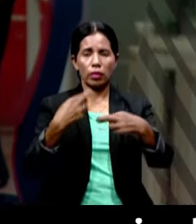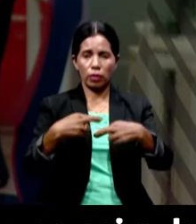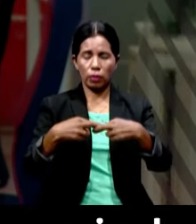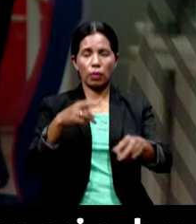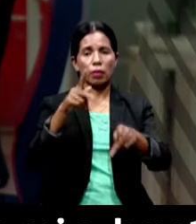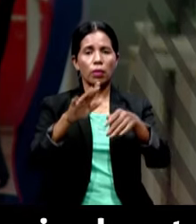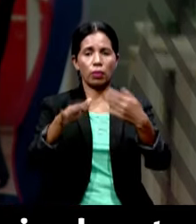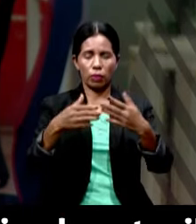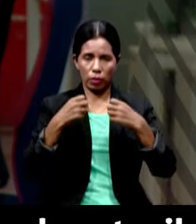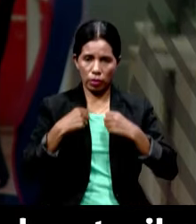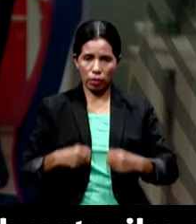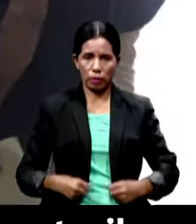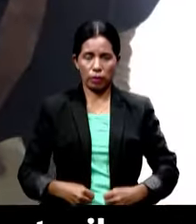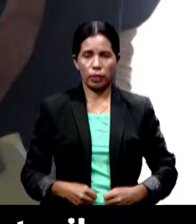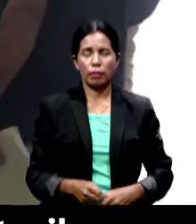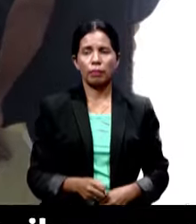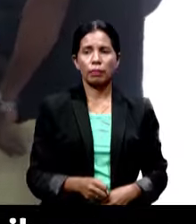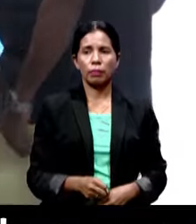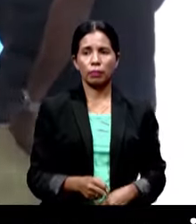saúde.